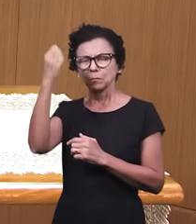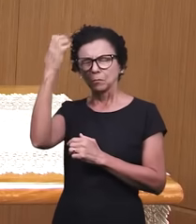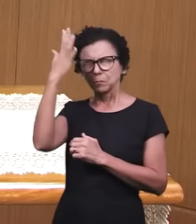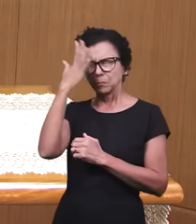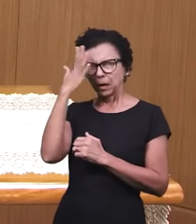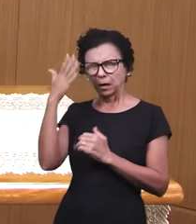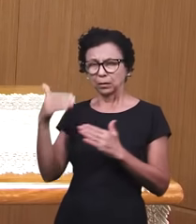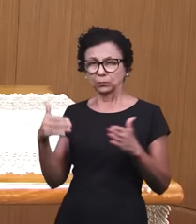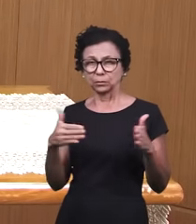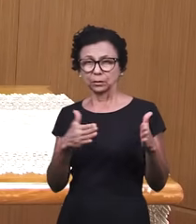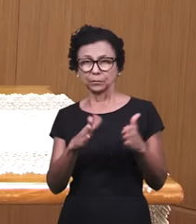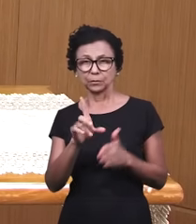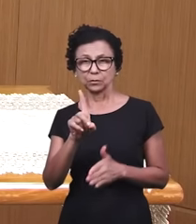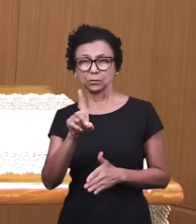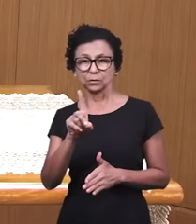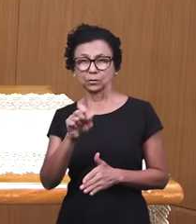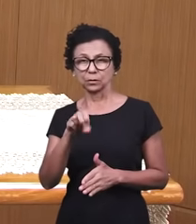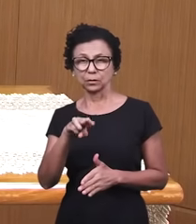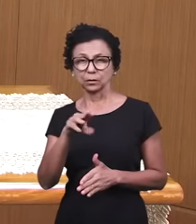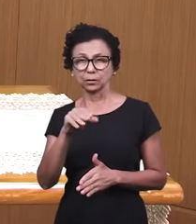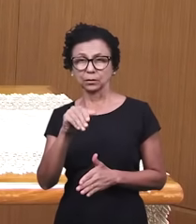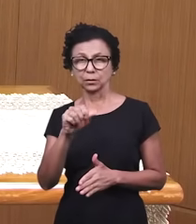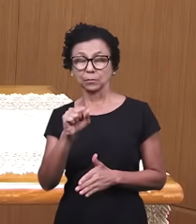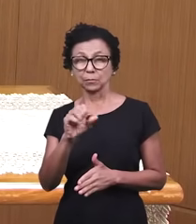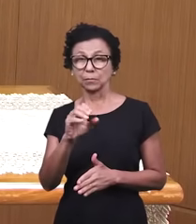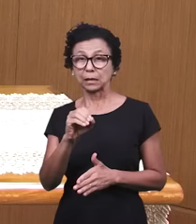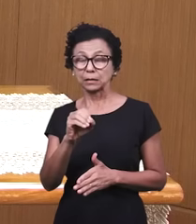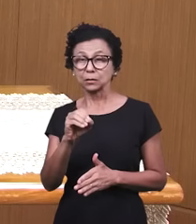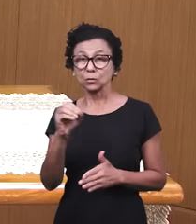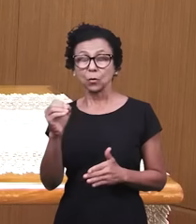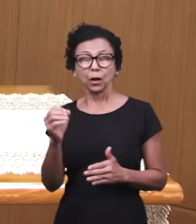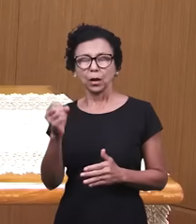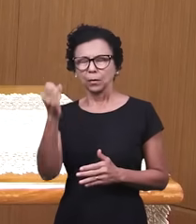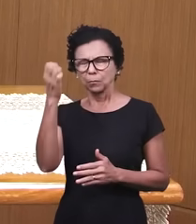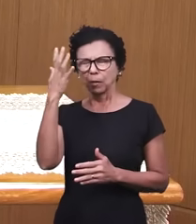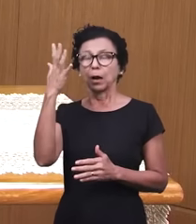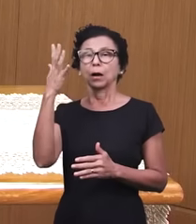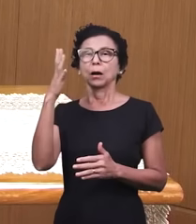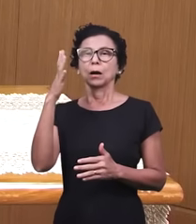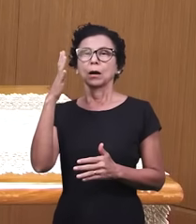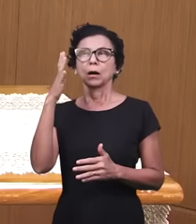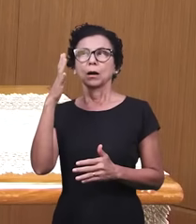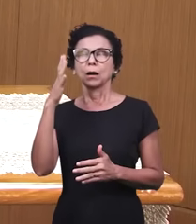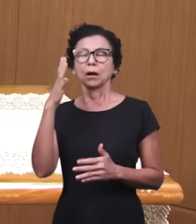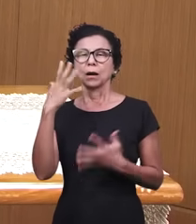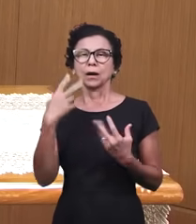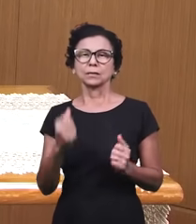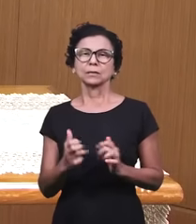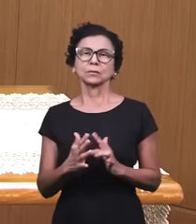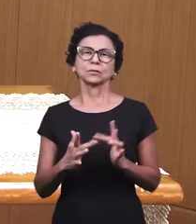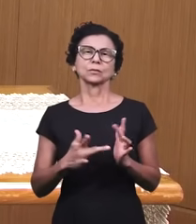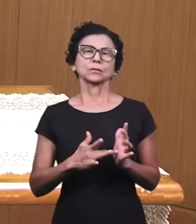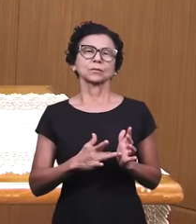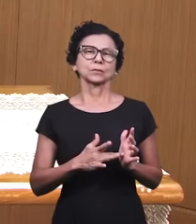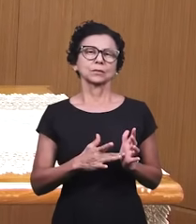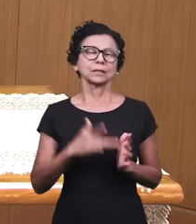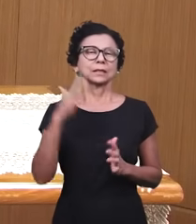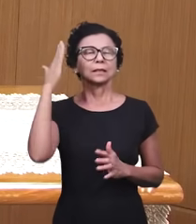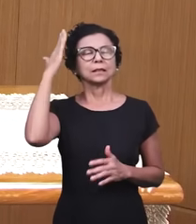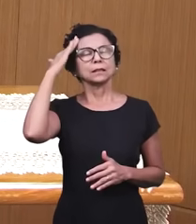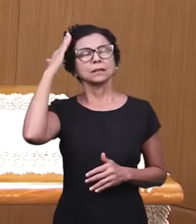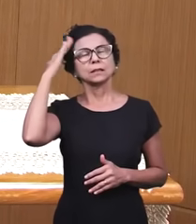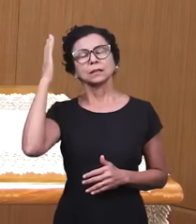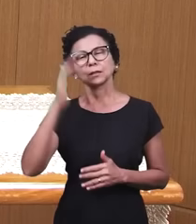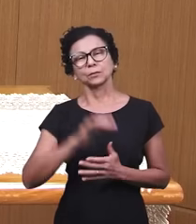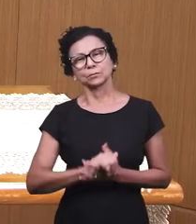você está, para o outro, que é levar você, a sua família, para a eternidade com Deus. Para